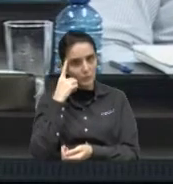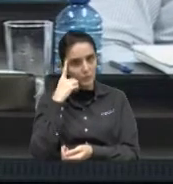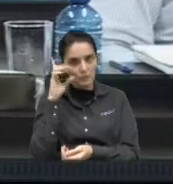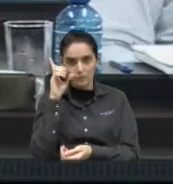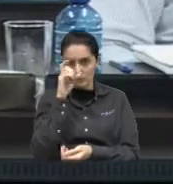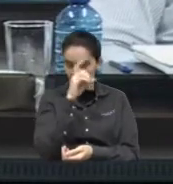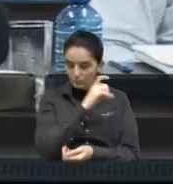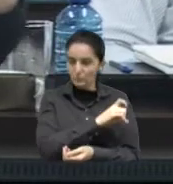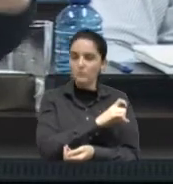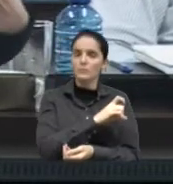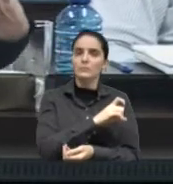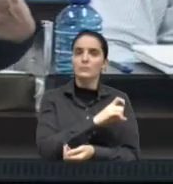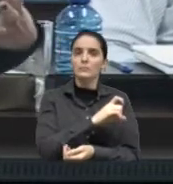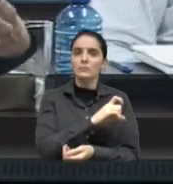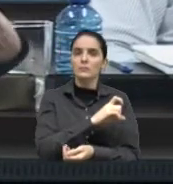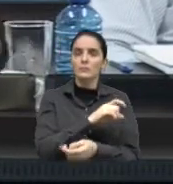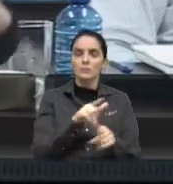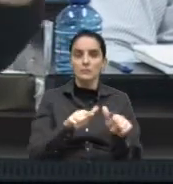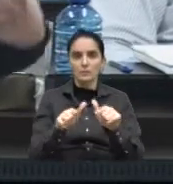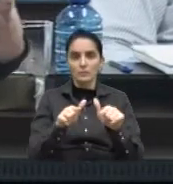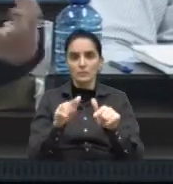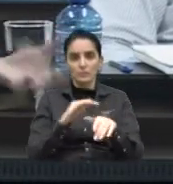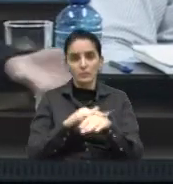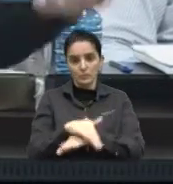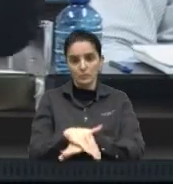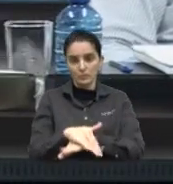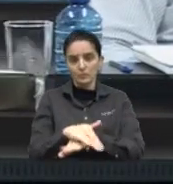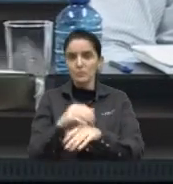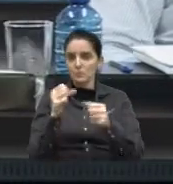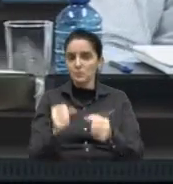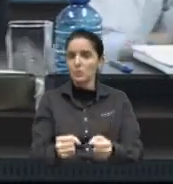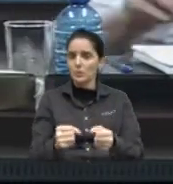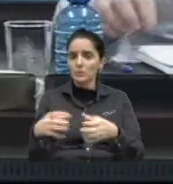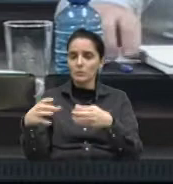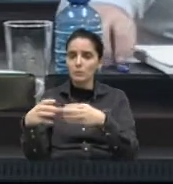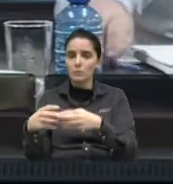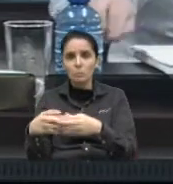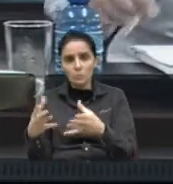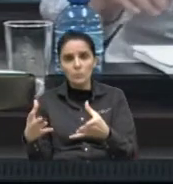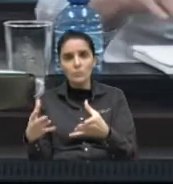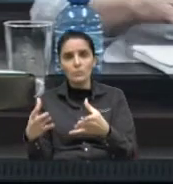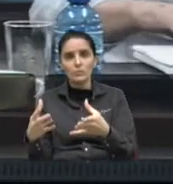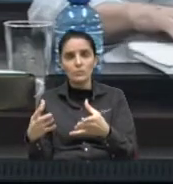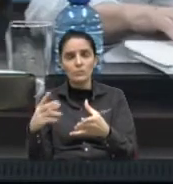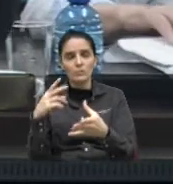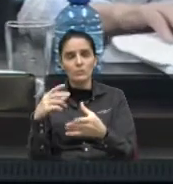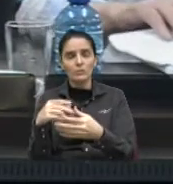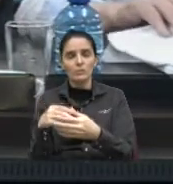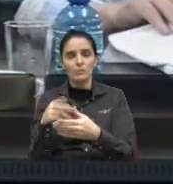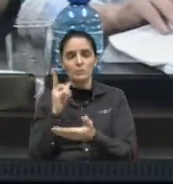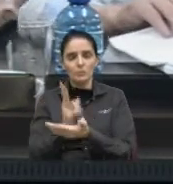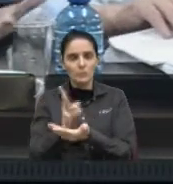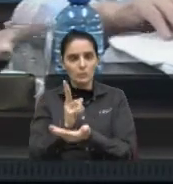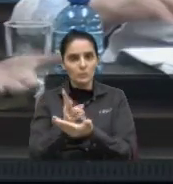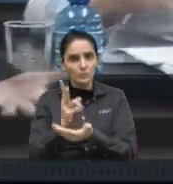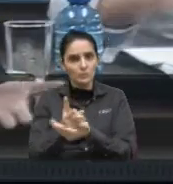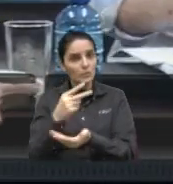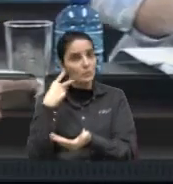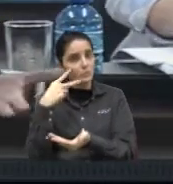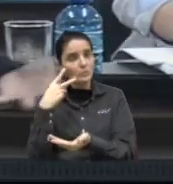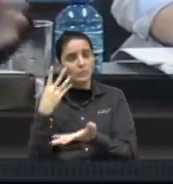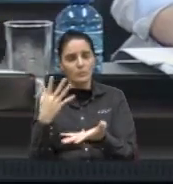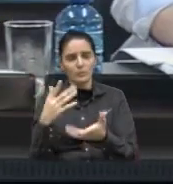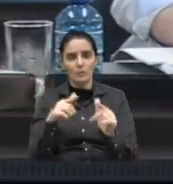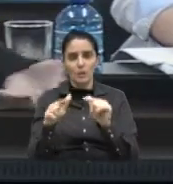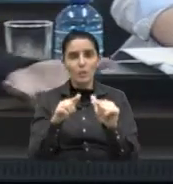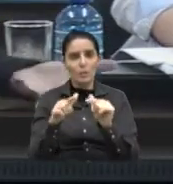noite muito eu sugiro para que participem dessas outras comissões permanentes que fazem parte do trabalho legislativo